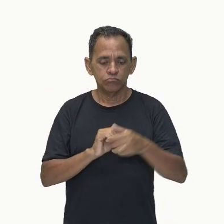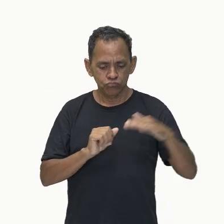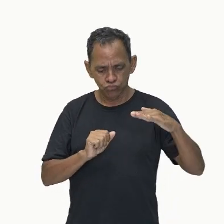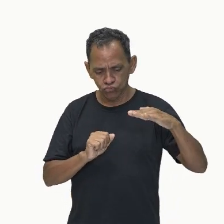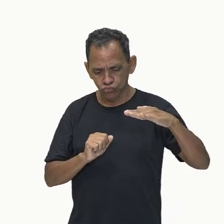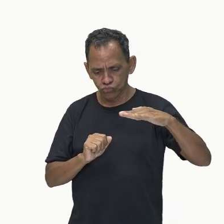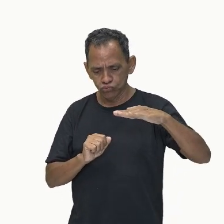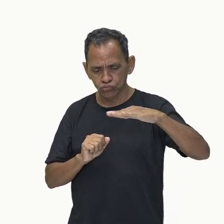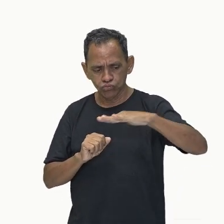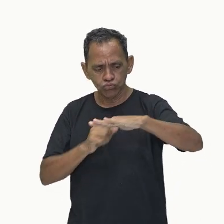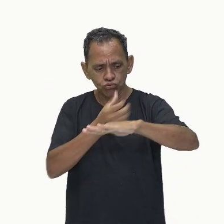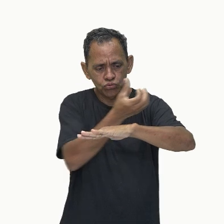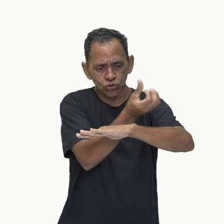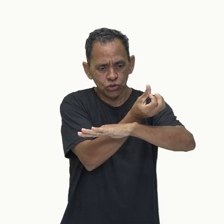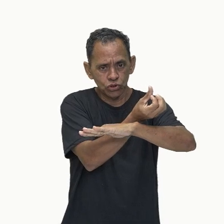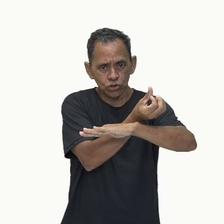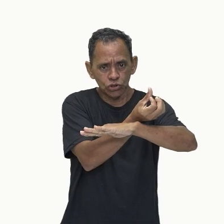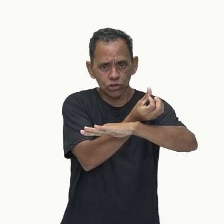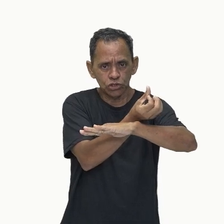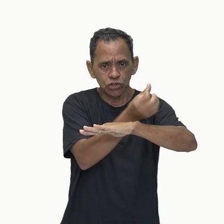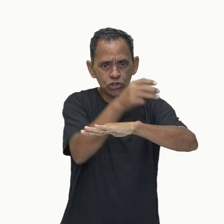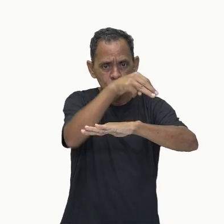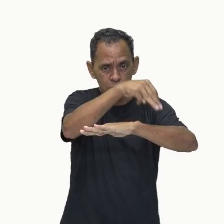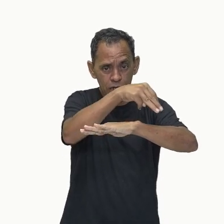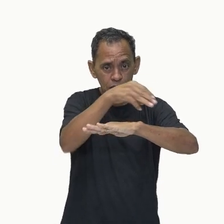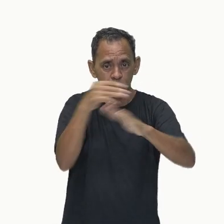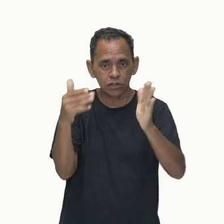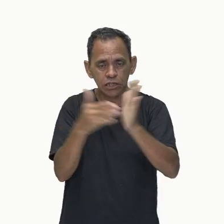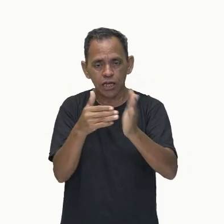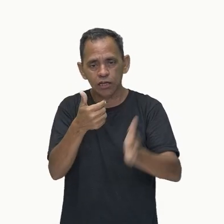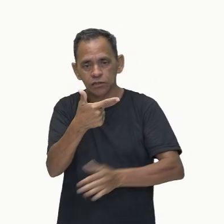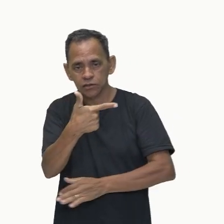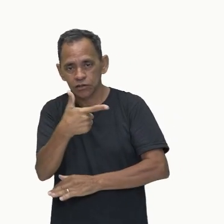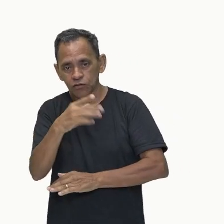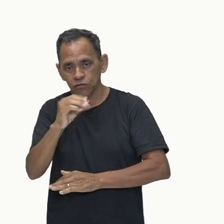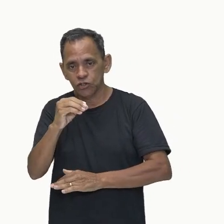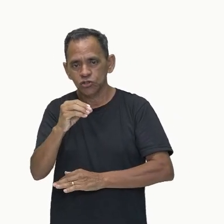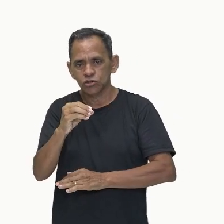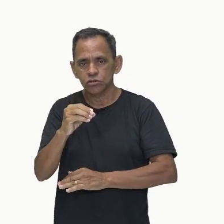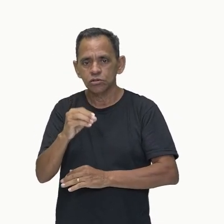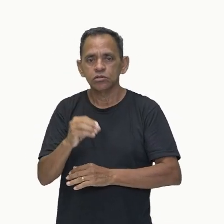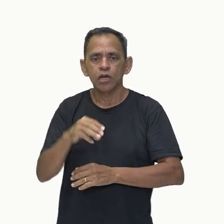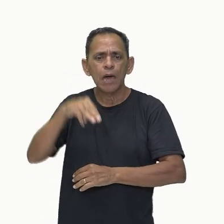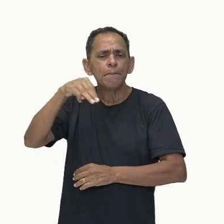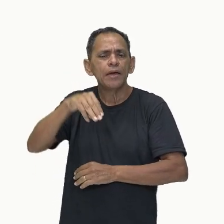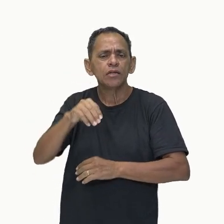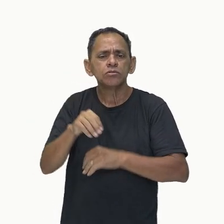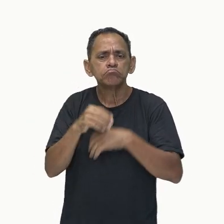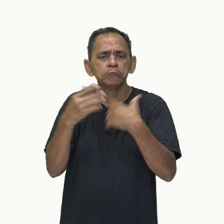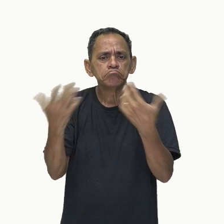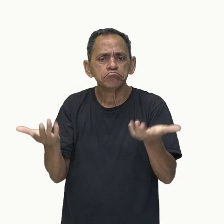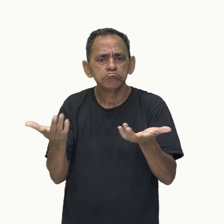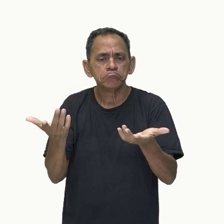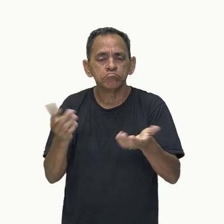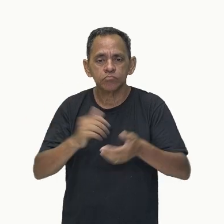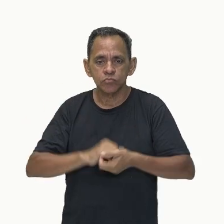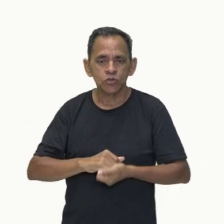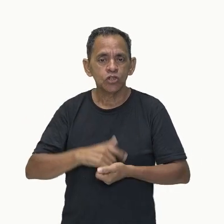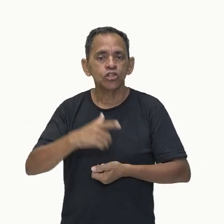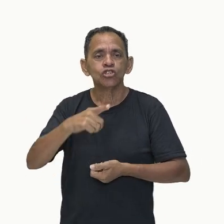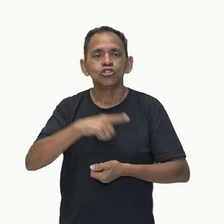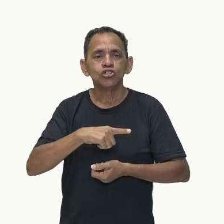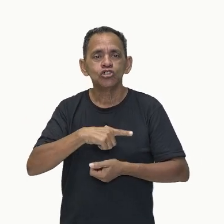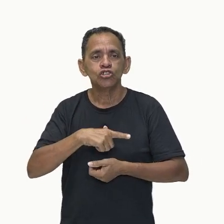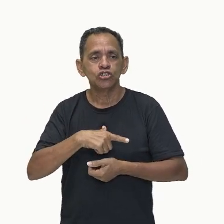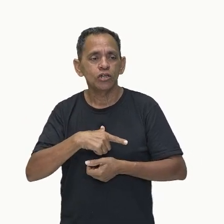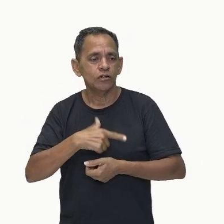de 6 até 21 metros, quantos metros que ele percorreu? Tu tinha R$21.